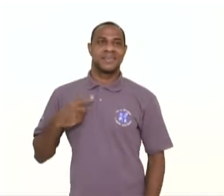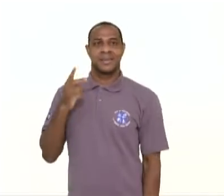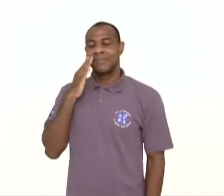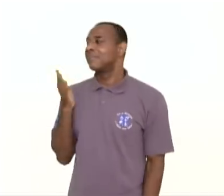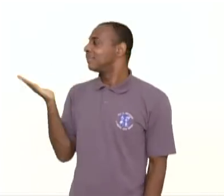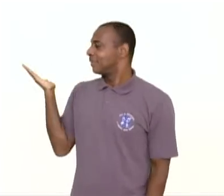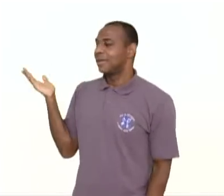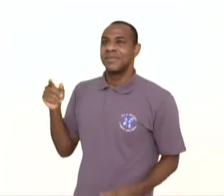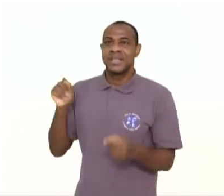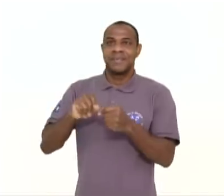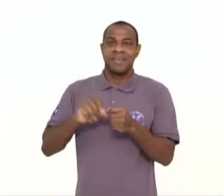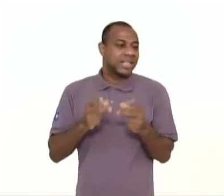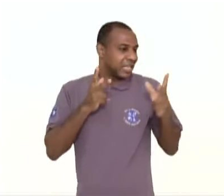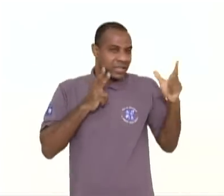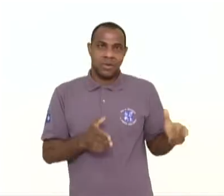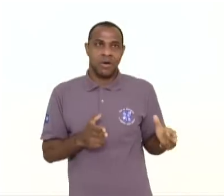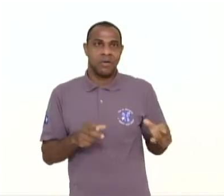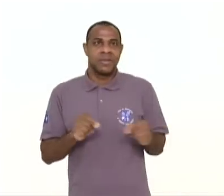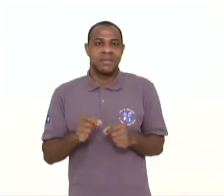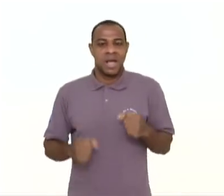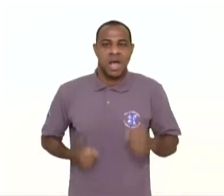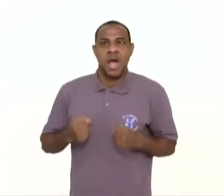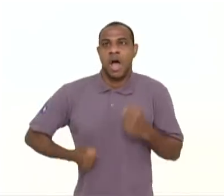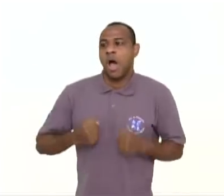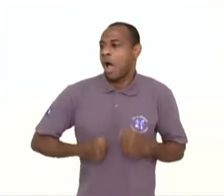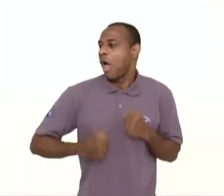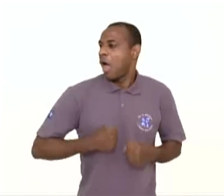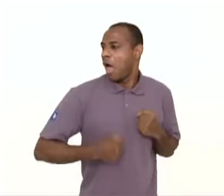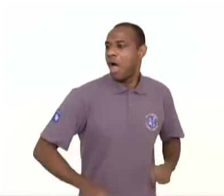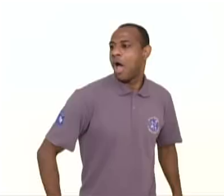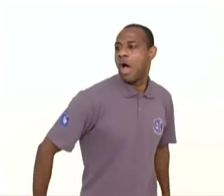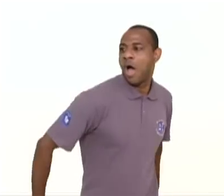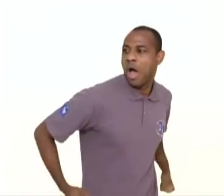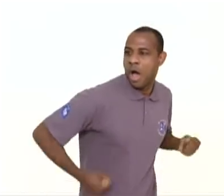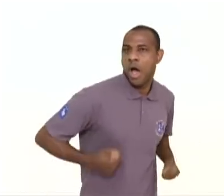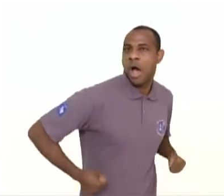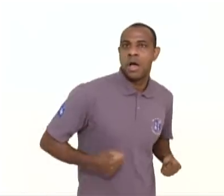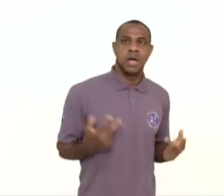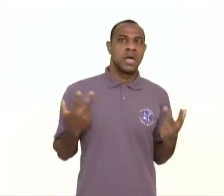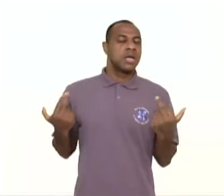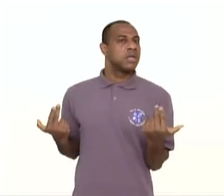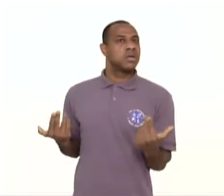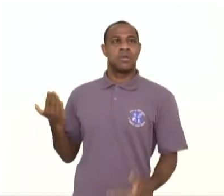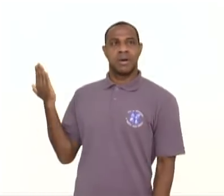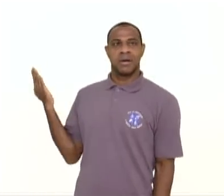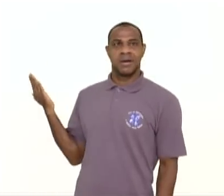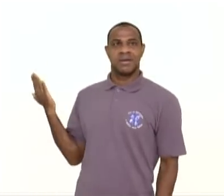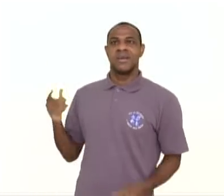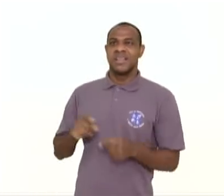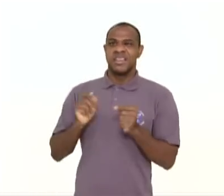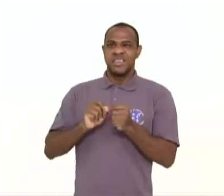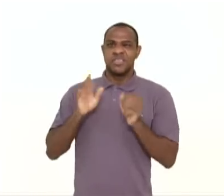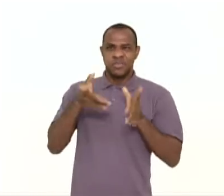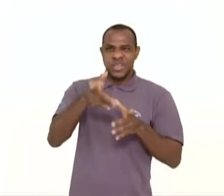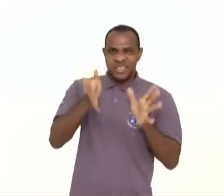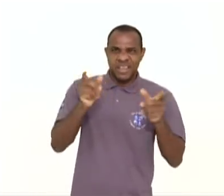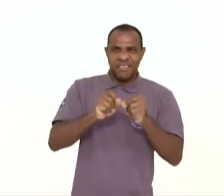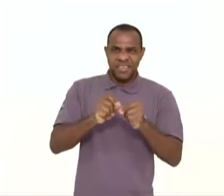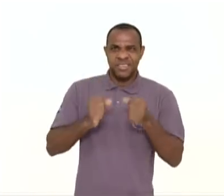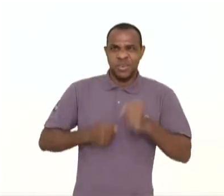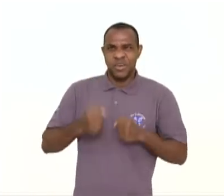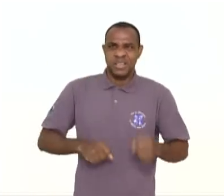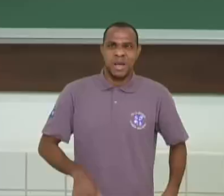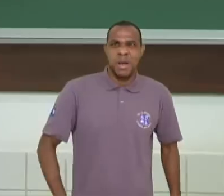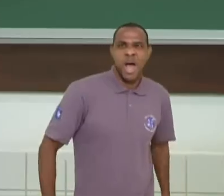você fez a corrida, faz essa corrida desta maneira, algum momento realizou a corrida com as mãos para trás, jogando o tronco à frente,